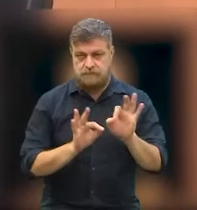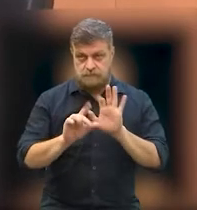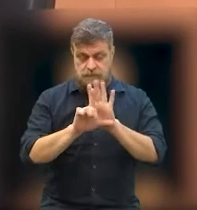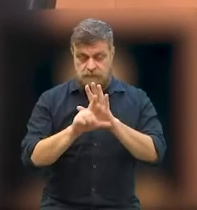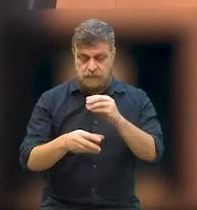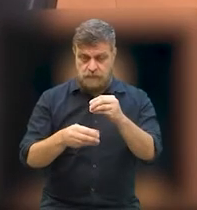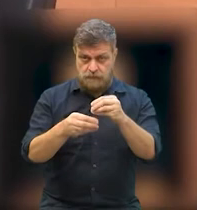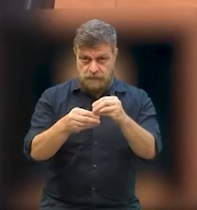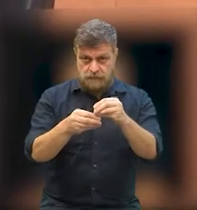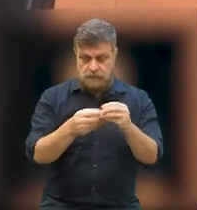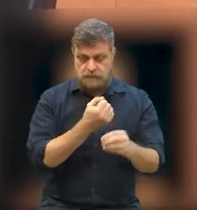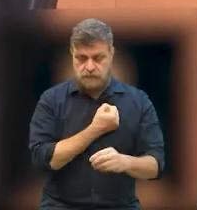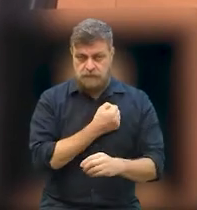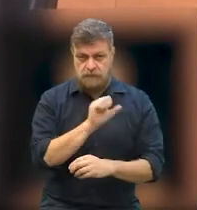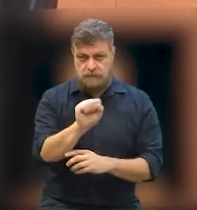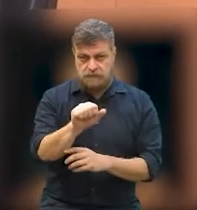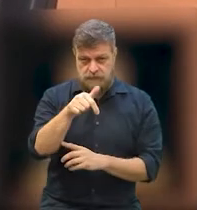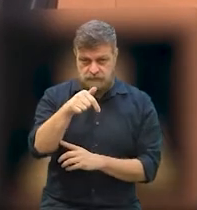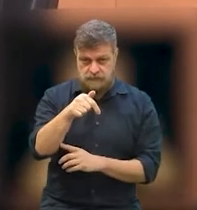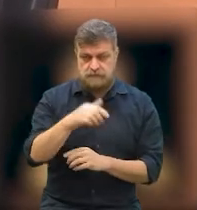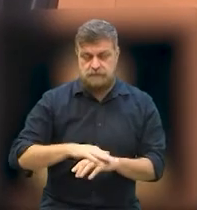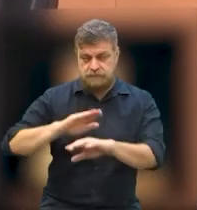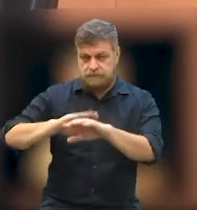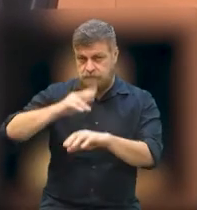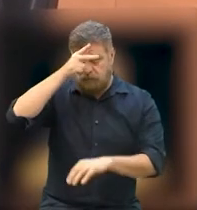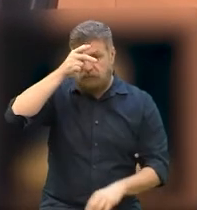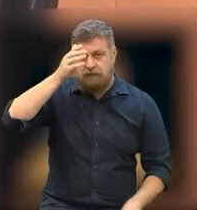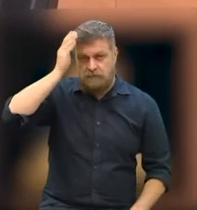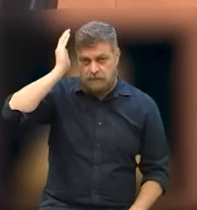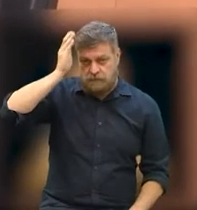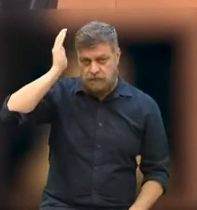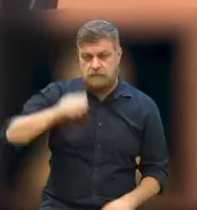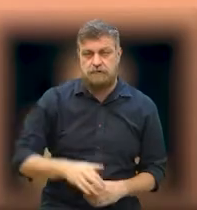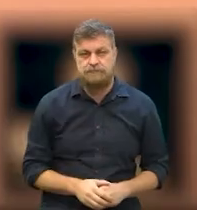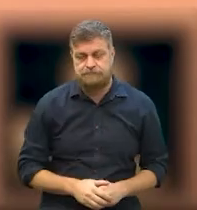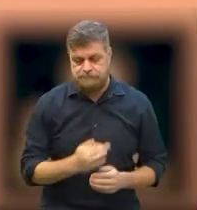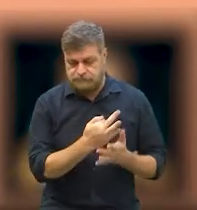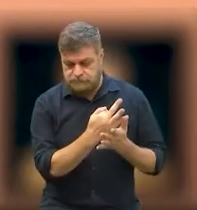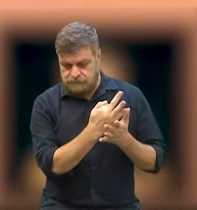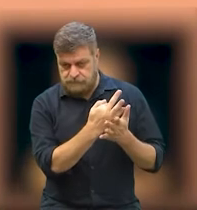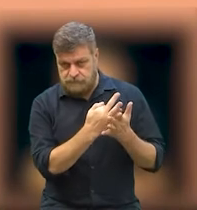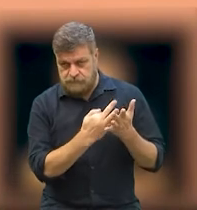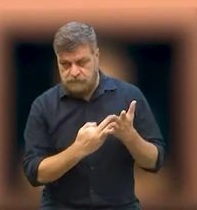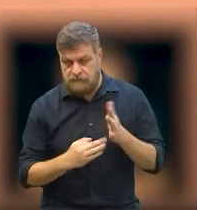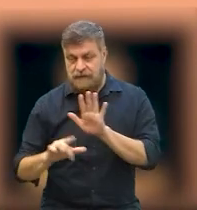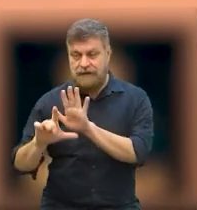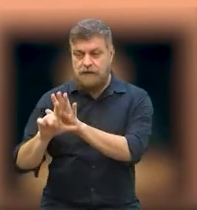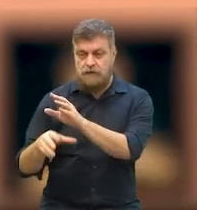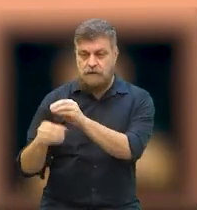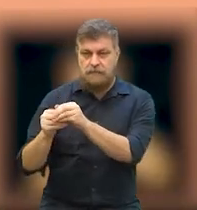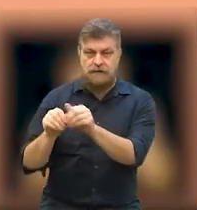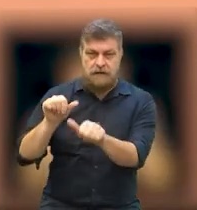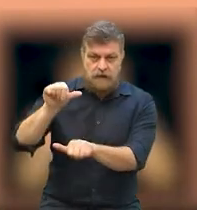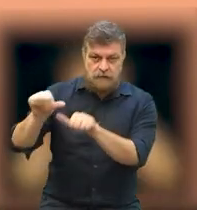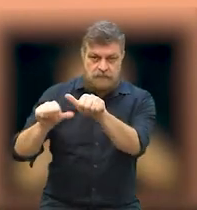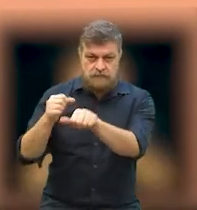O projeto de lei complementar de número 87, de autoria do prefeito Dário Saad, é o texto que altera outra lei